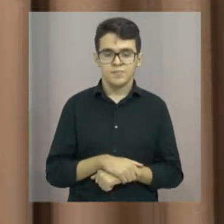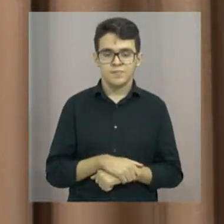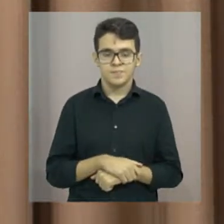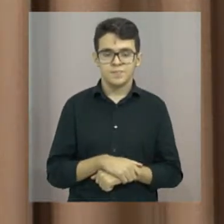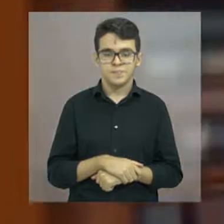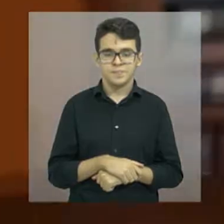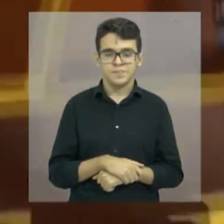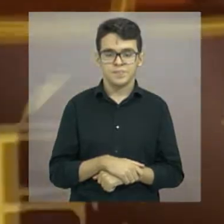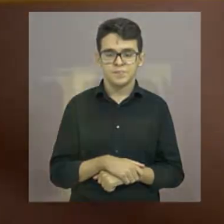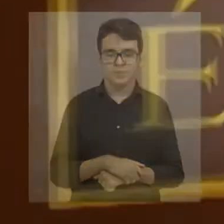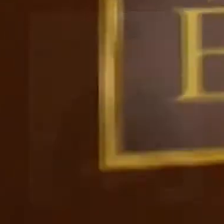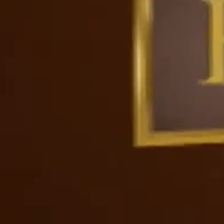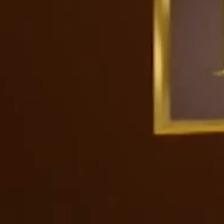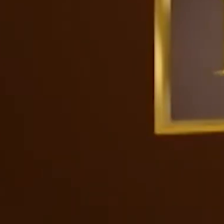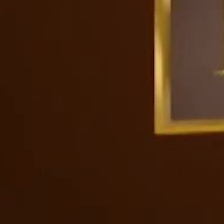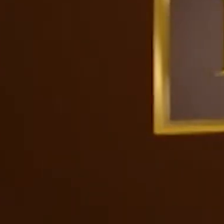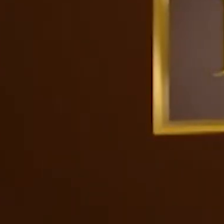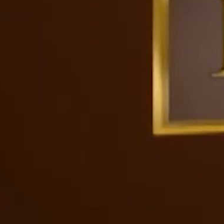gente volta já.